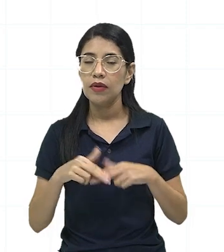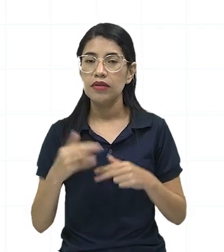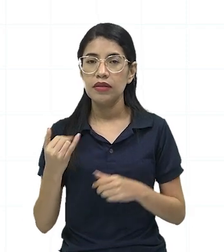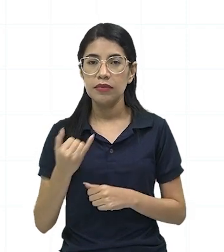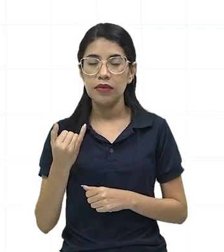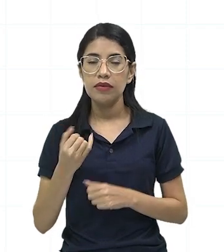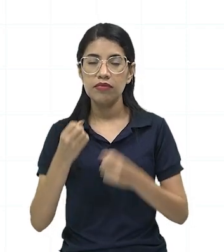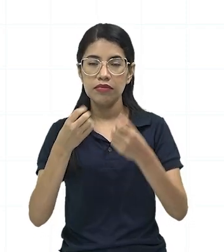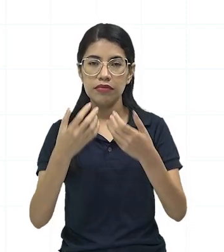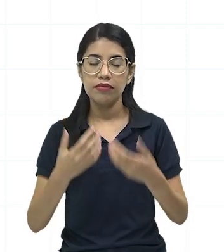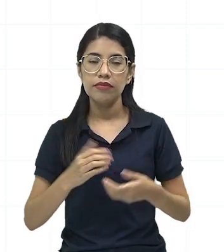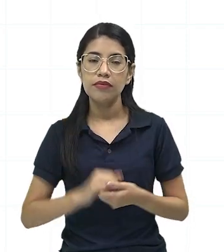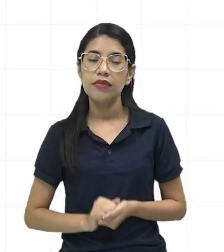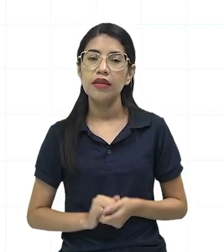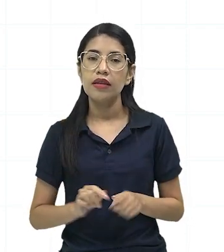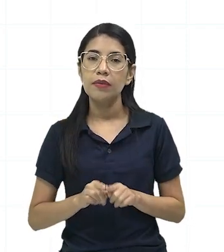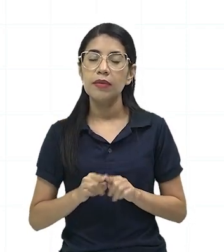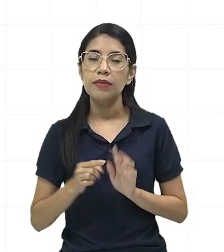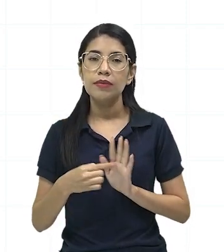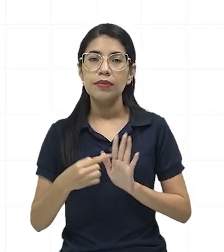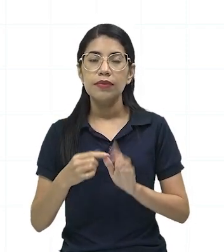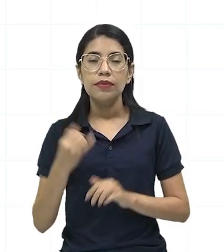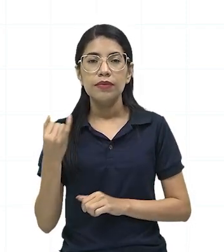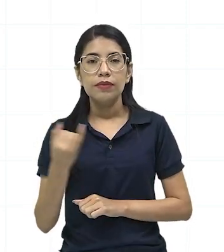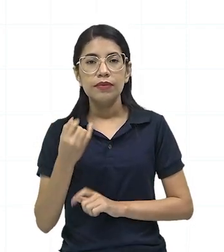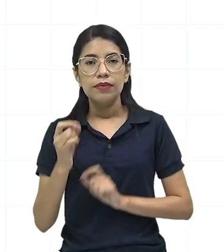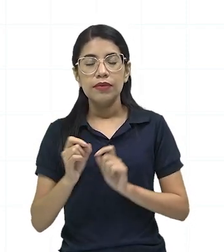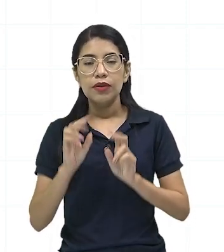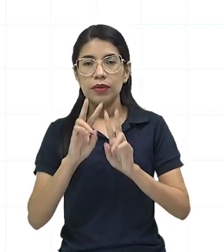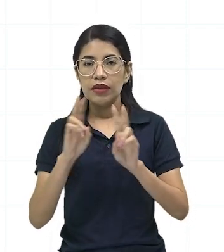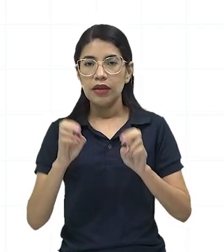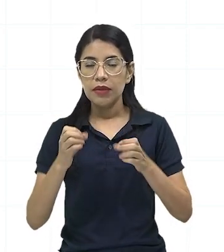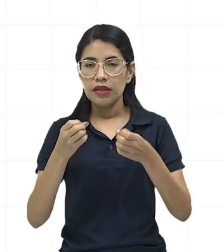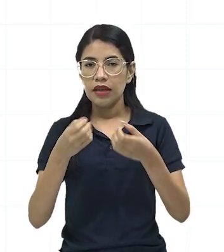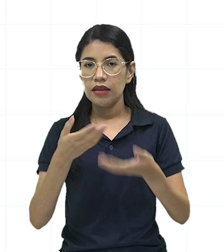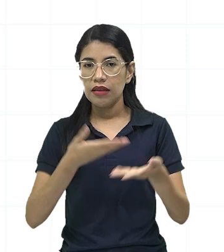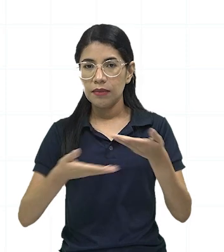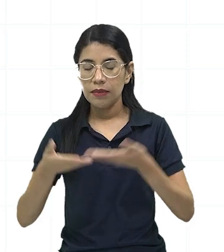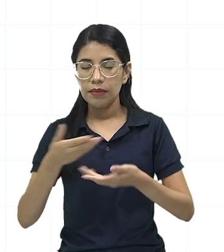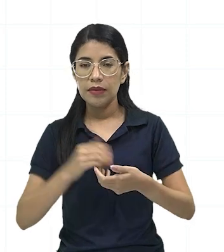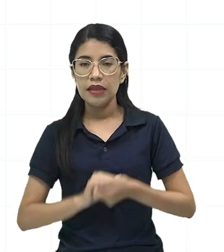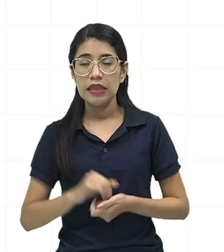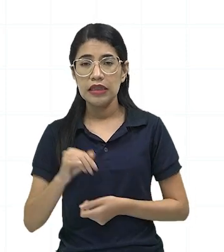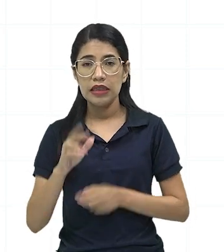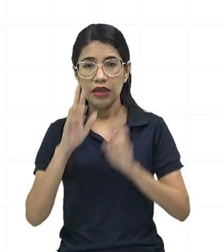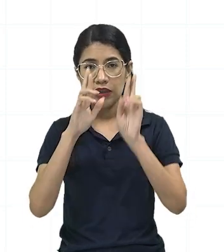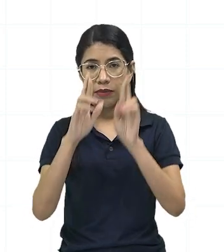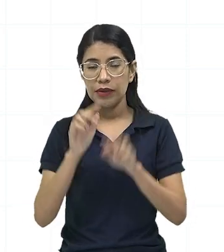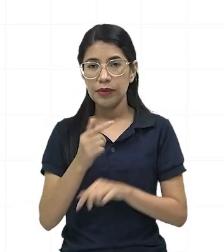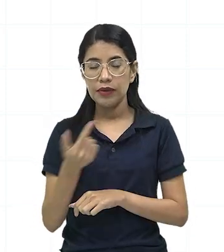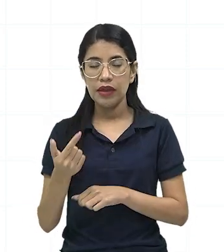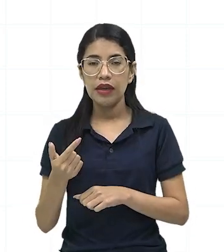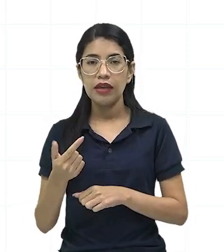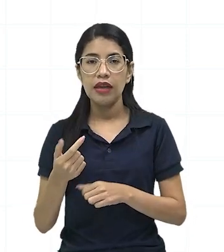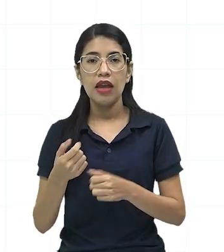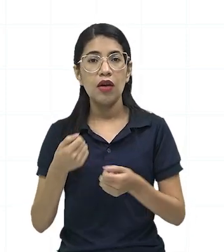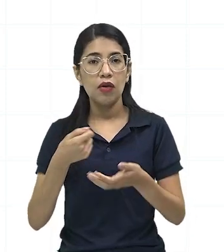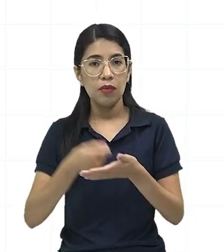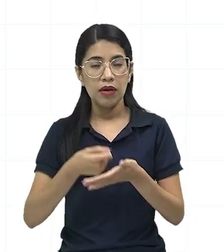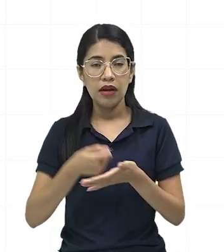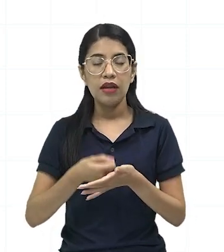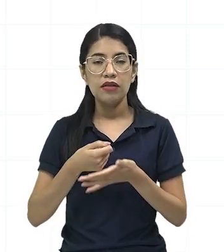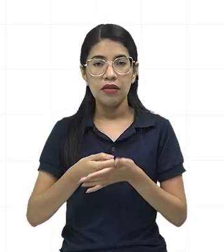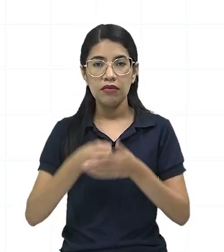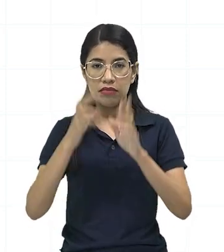isso, destacando a importância de tratar sobre essa temática, né? Porque se não são respeitados e eles precisam, é obrigatório que